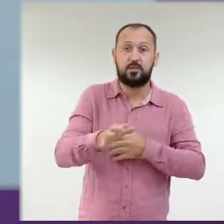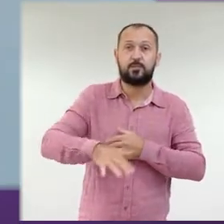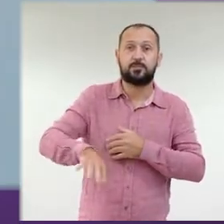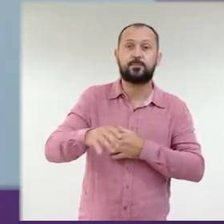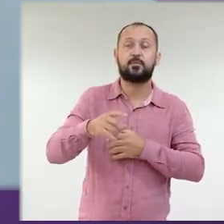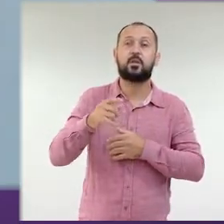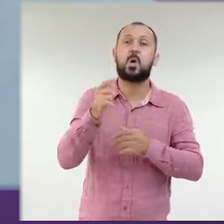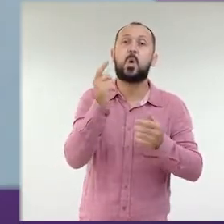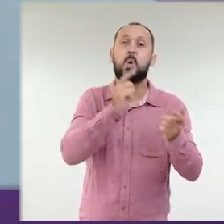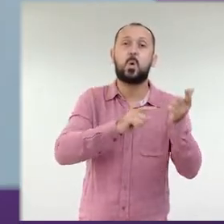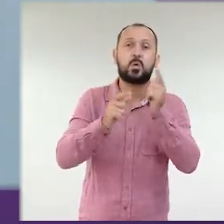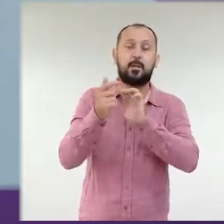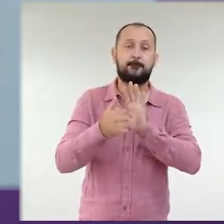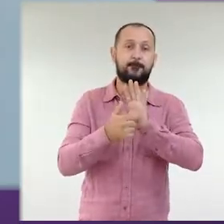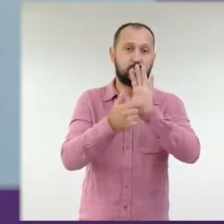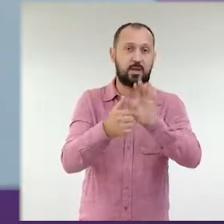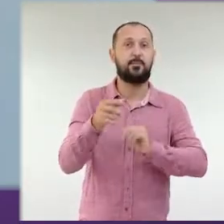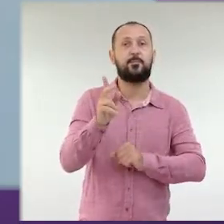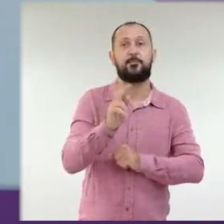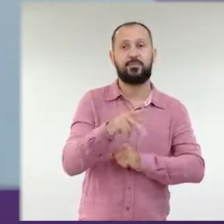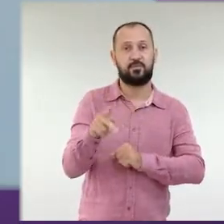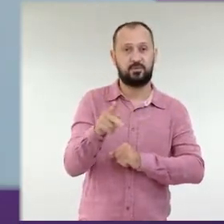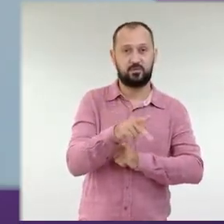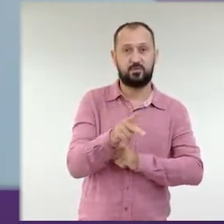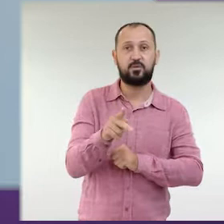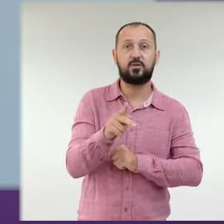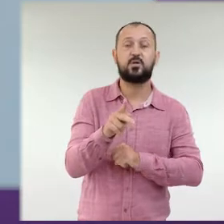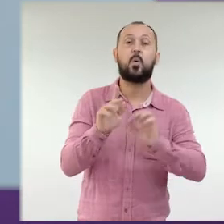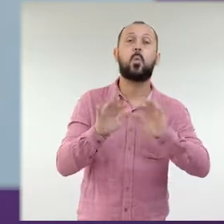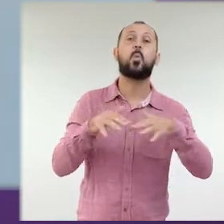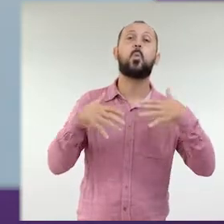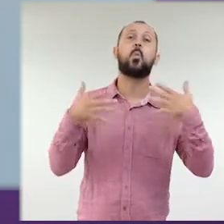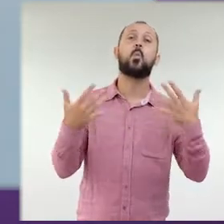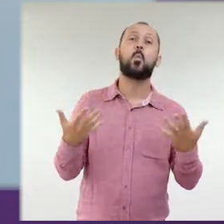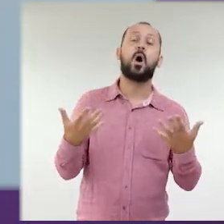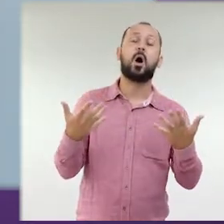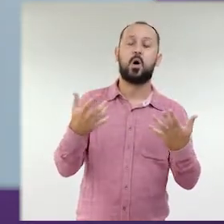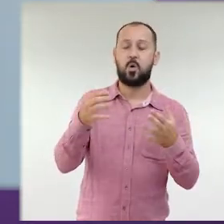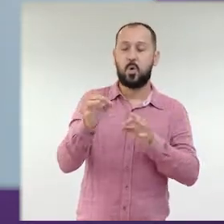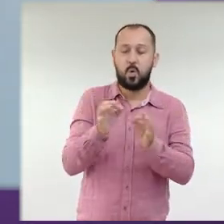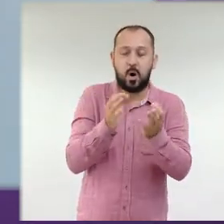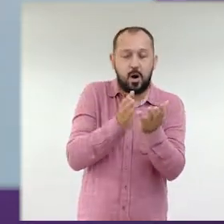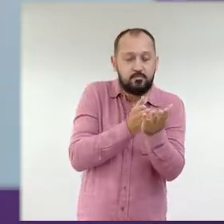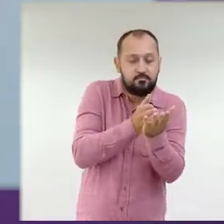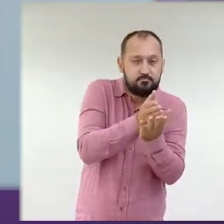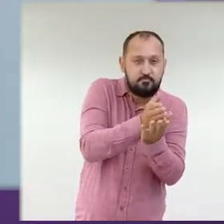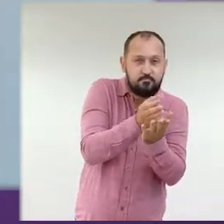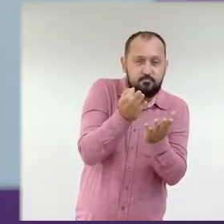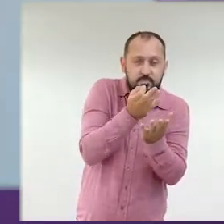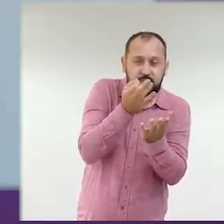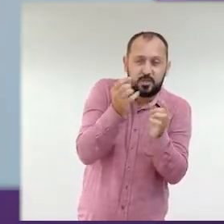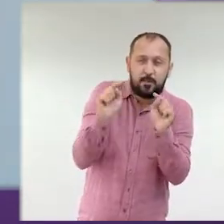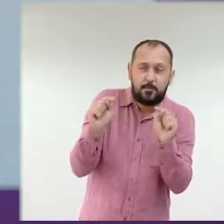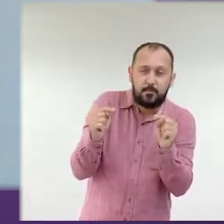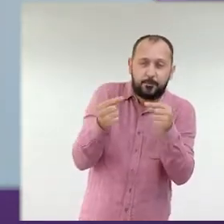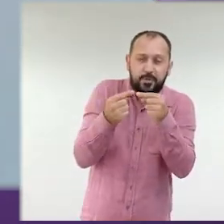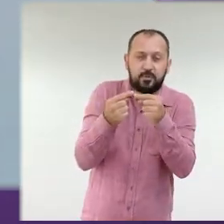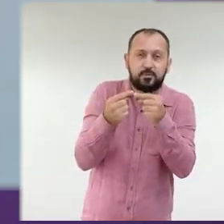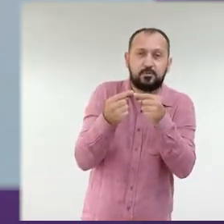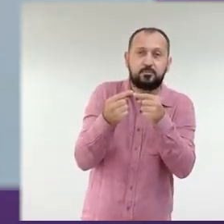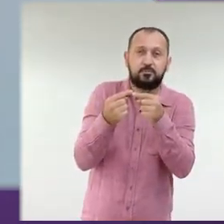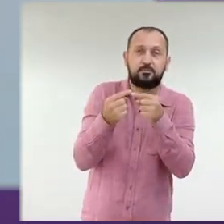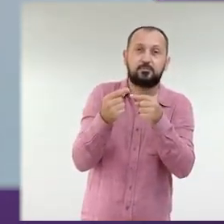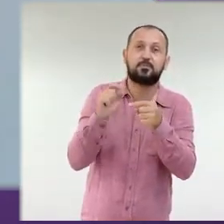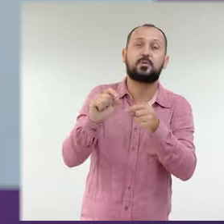estão conseguindo mostrar para os professores, né, qual é o caminho que seria mais adequado quando a